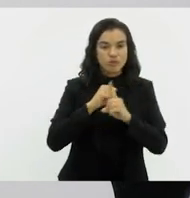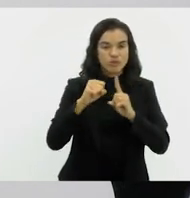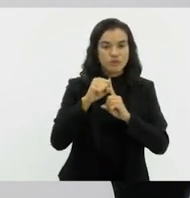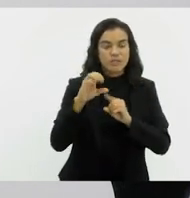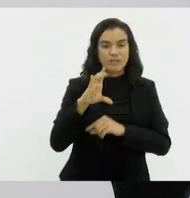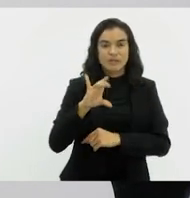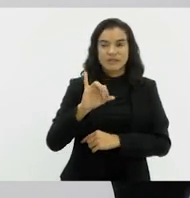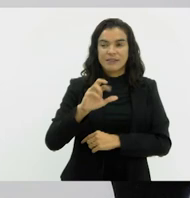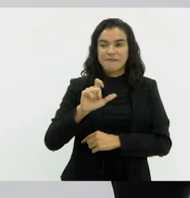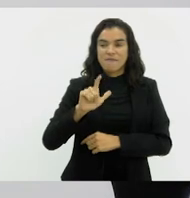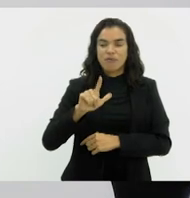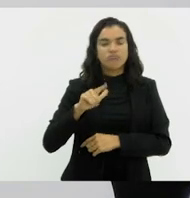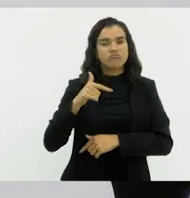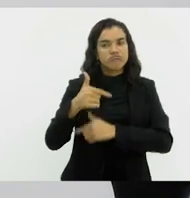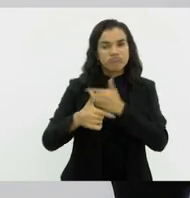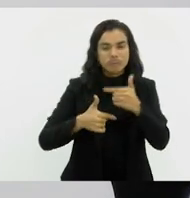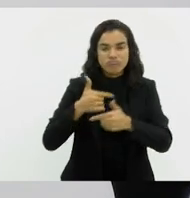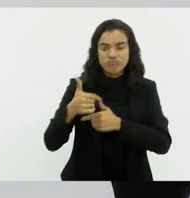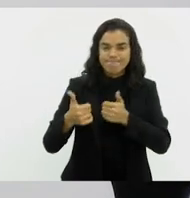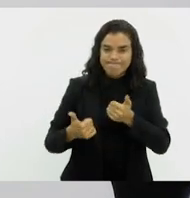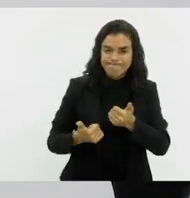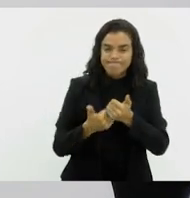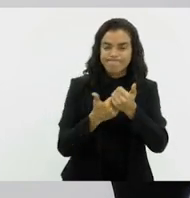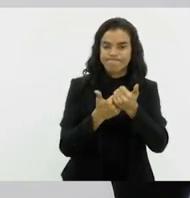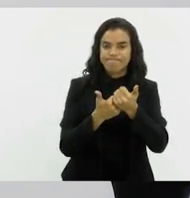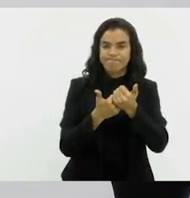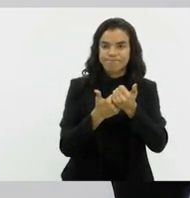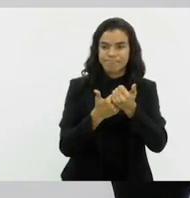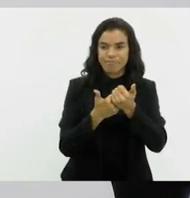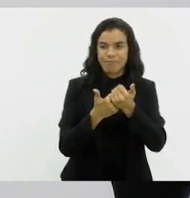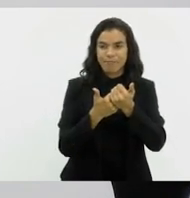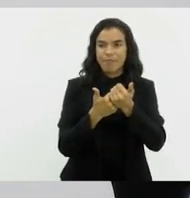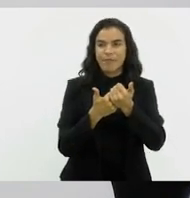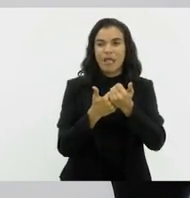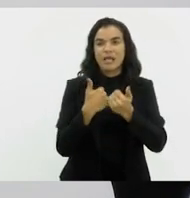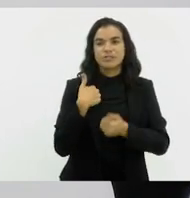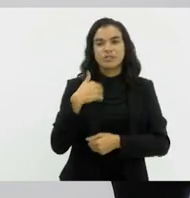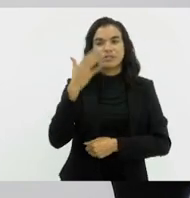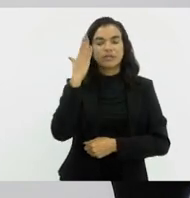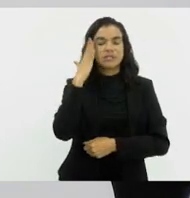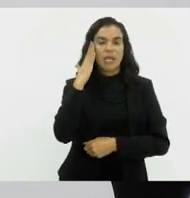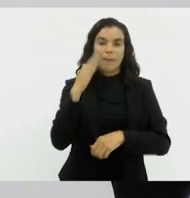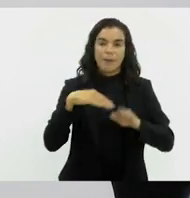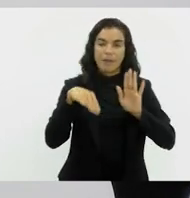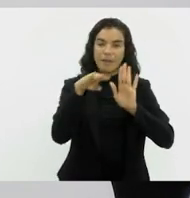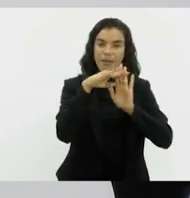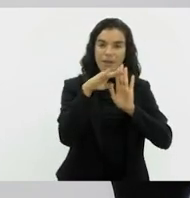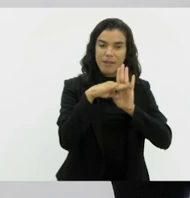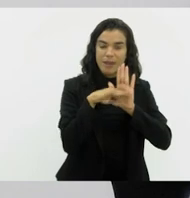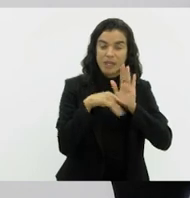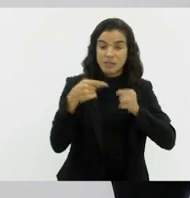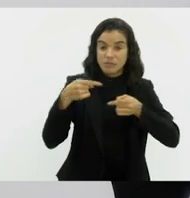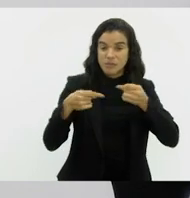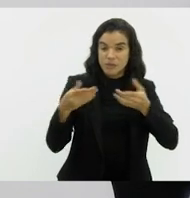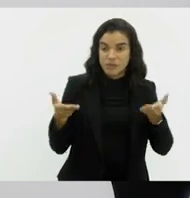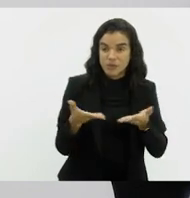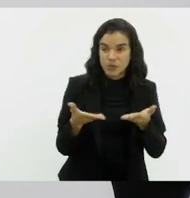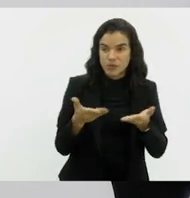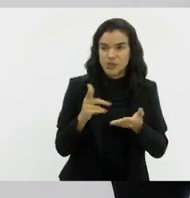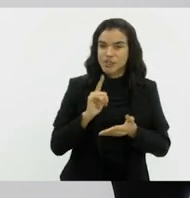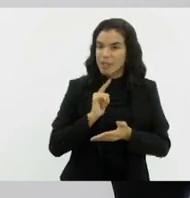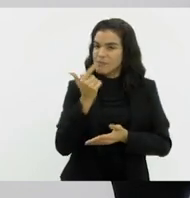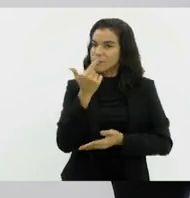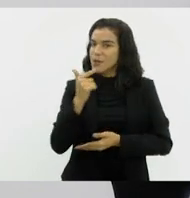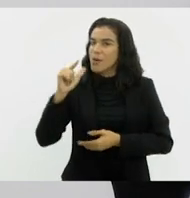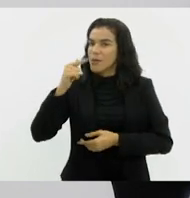estamos se fortalecendo para esse advocacy. A gente sabe que essa pauta de hoje é fundamental, mas temos outras